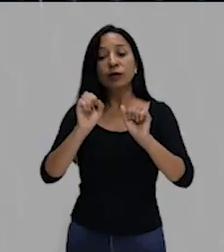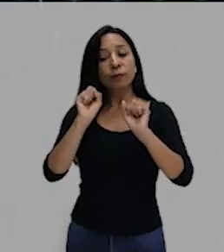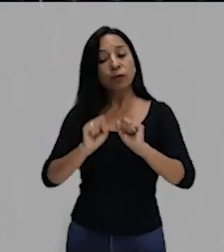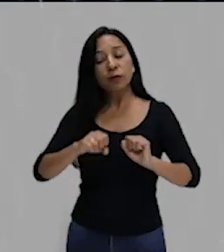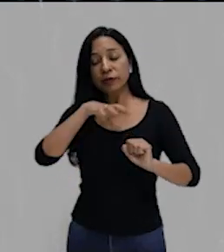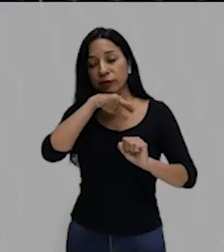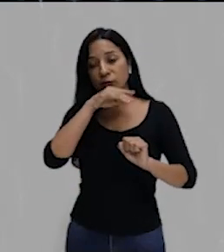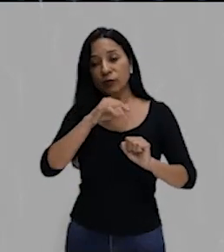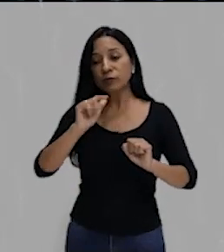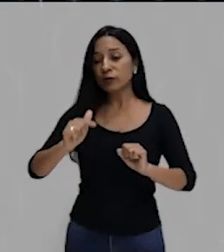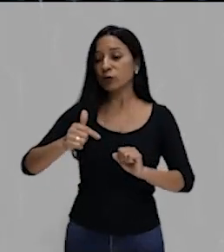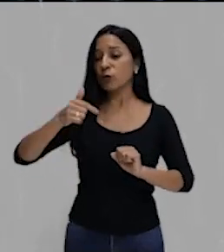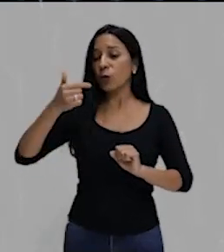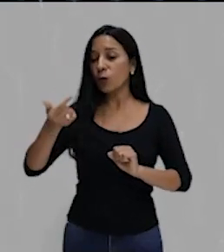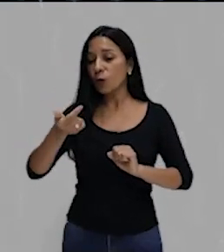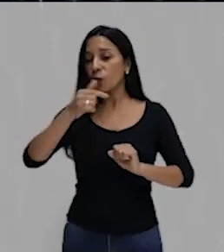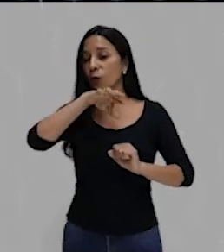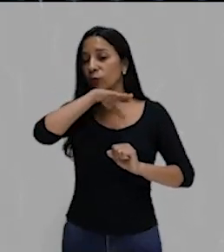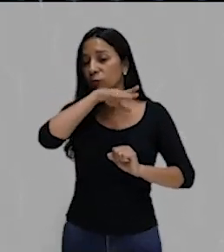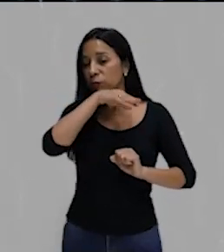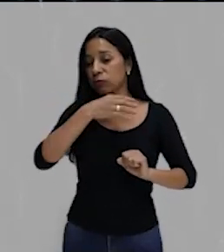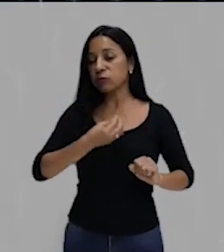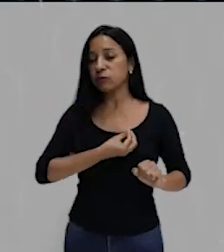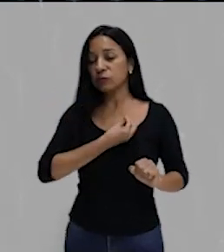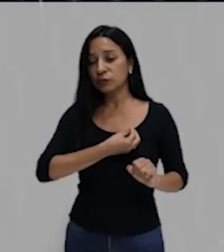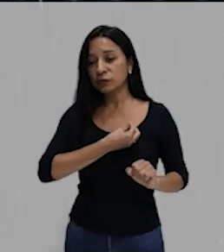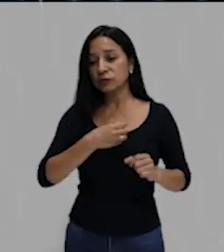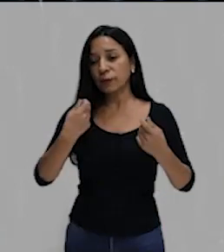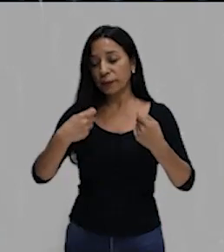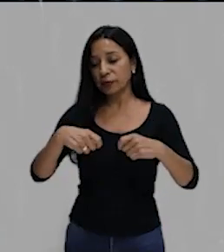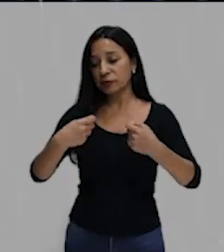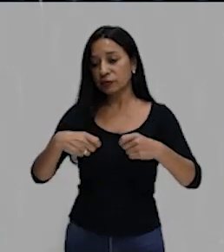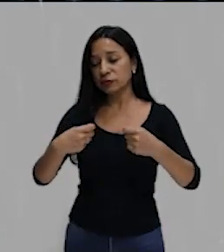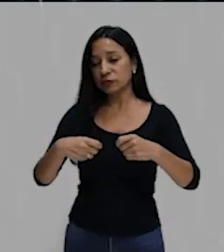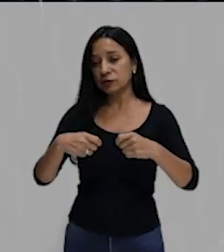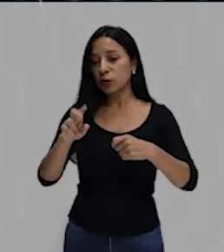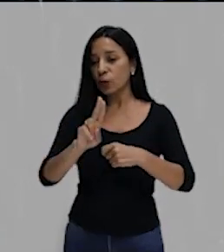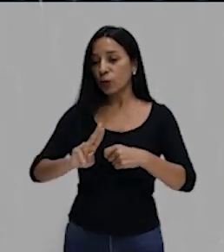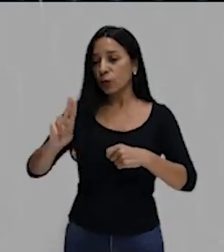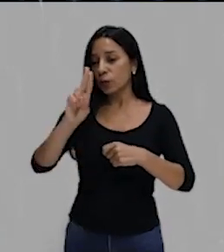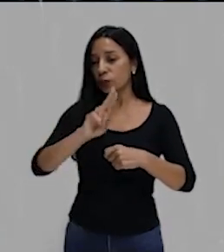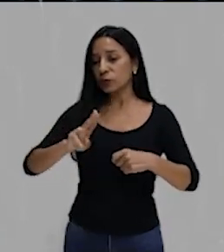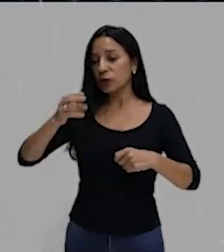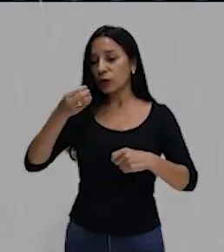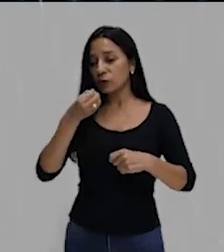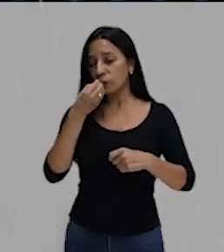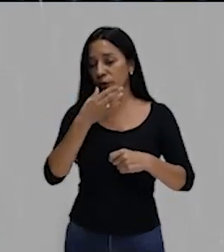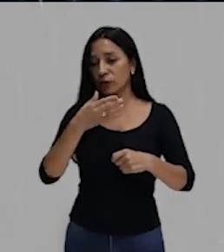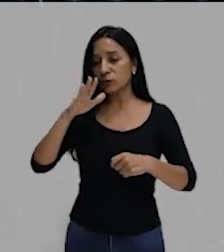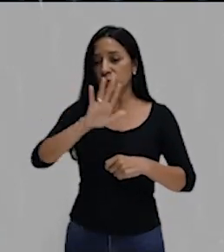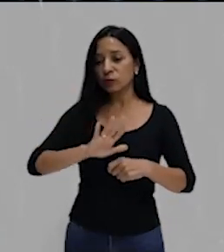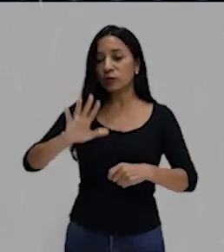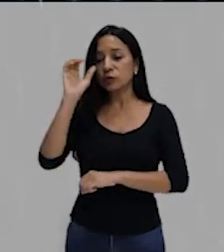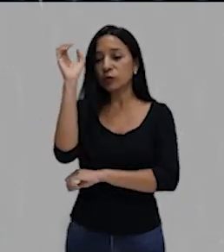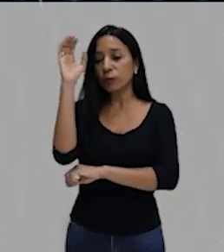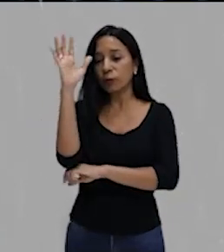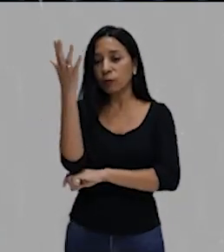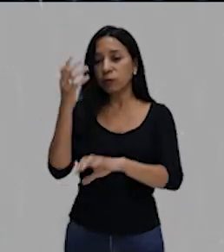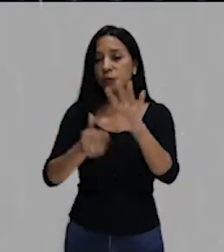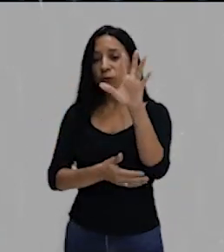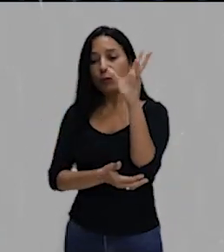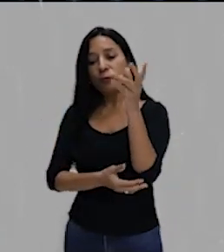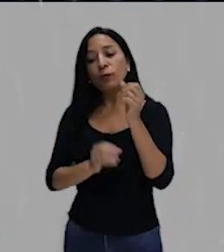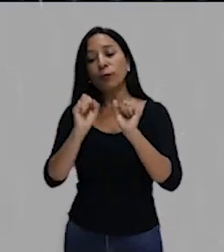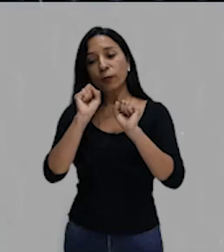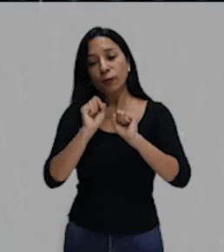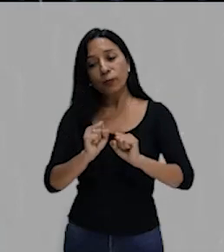indivíduos que estão necessitando usufruir dos bens que o meio ambiente pode fornecer para eles. Por exemplo, quando a